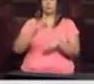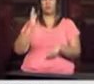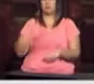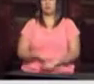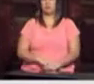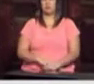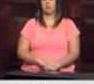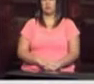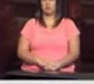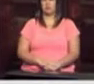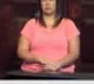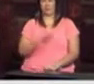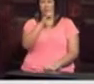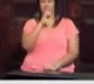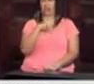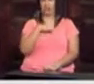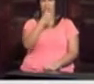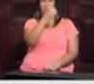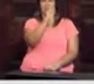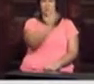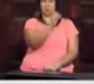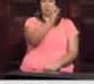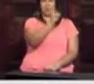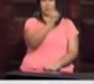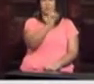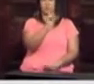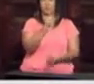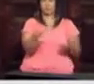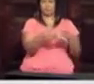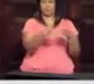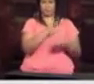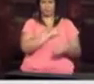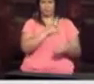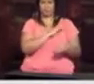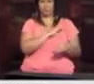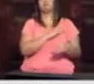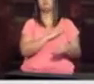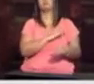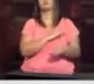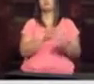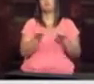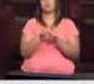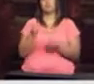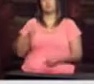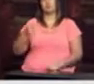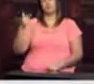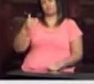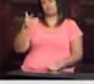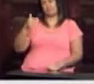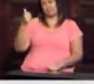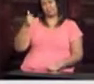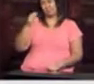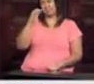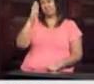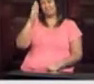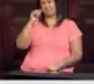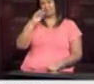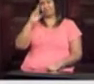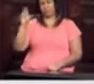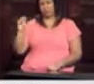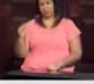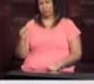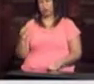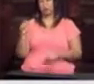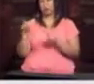o 18º Batalhão, que atende Jacarepaguá, na sua maioria, e temos o 31º, que atende Barra, Recreio e Região